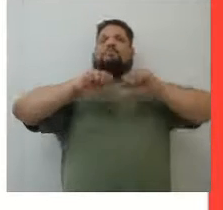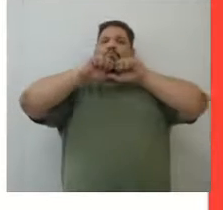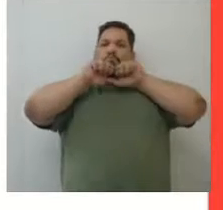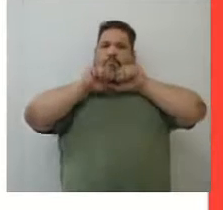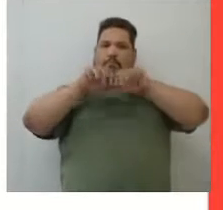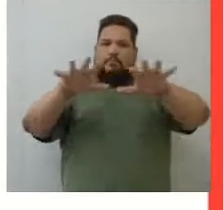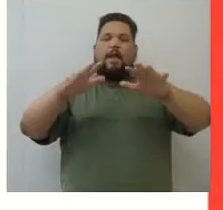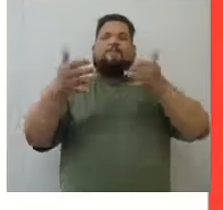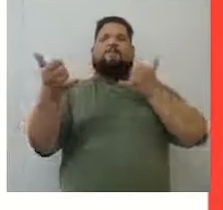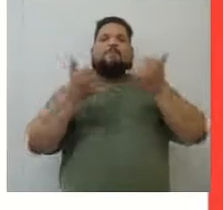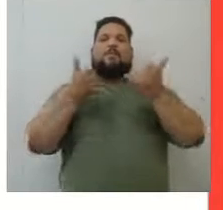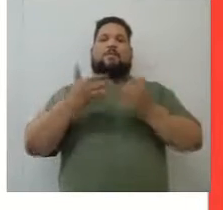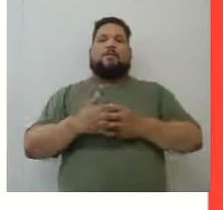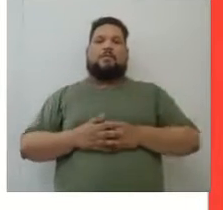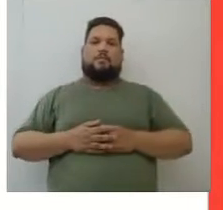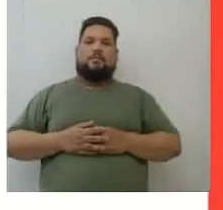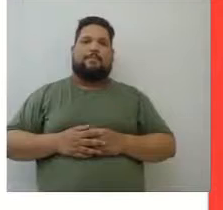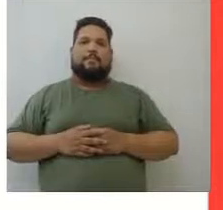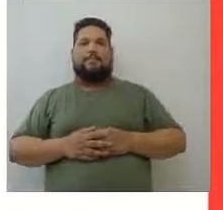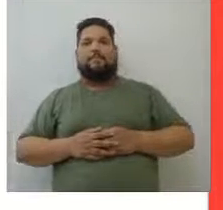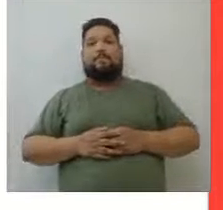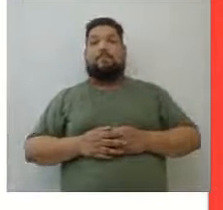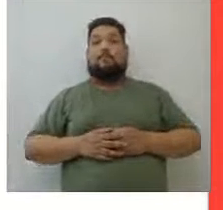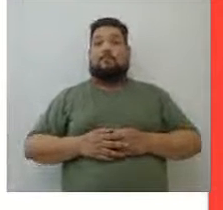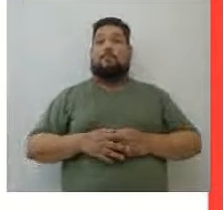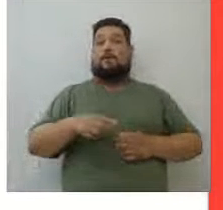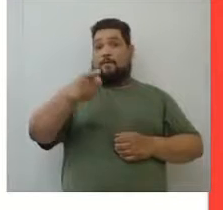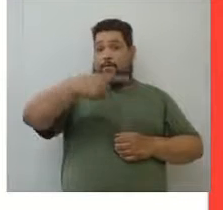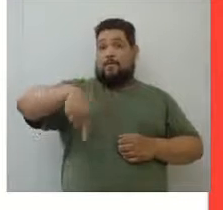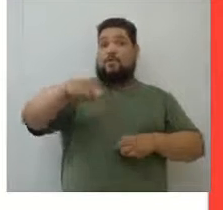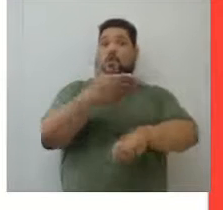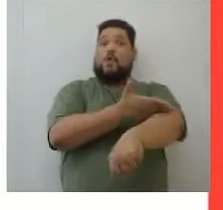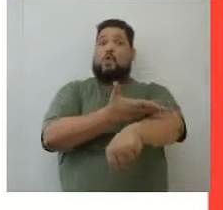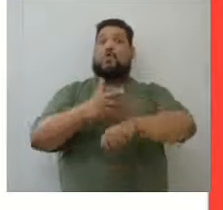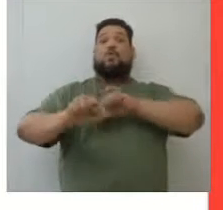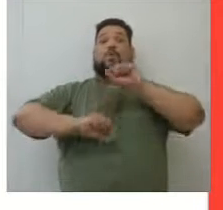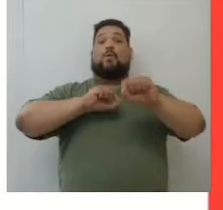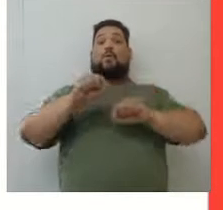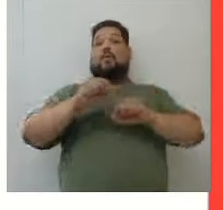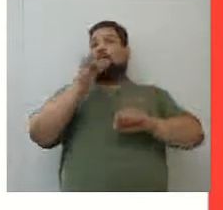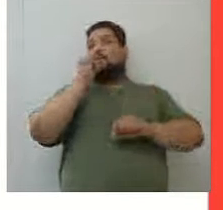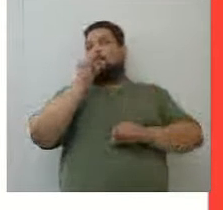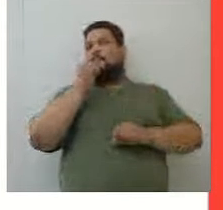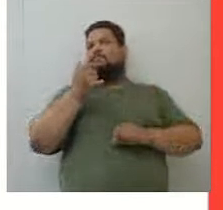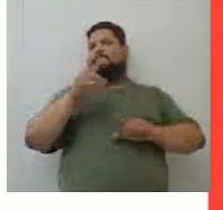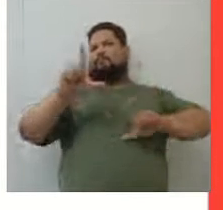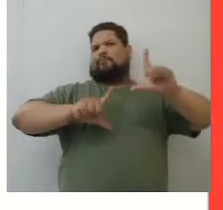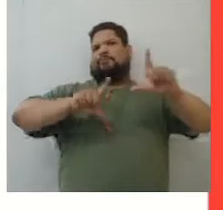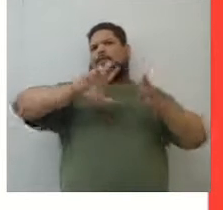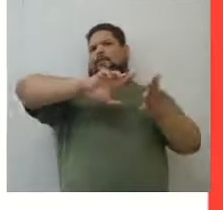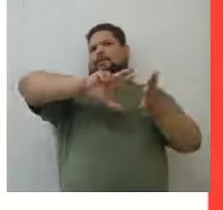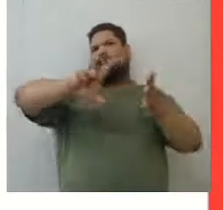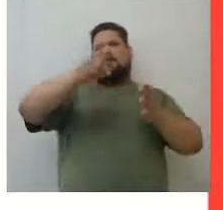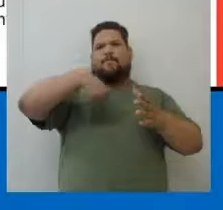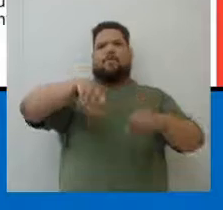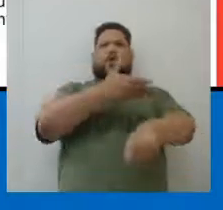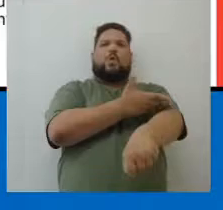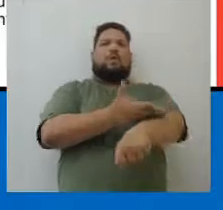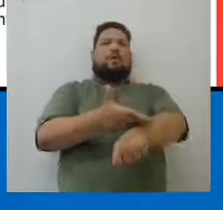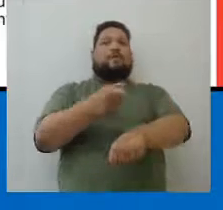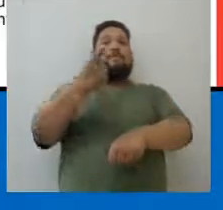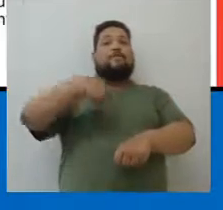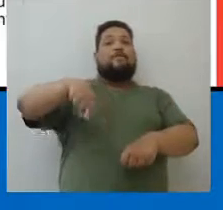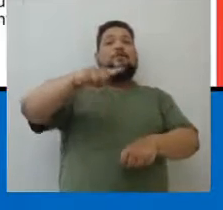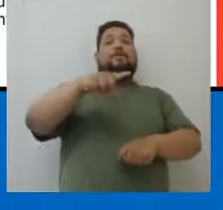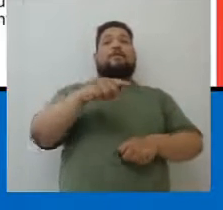de informação. Quem nunca assistiu um programinha que você quer assistir na TV, assim na Globo ou em alguma outra TV aí que vocês assistam, quem não